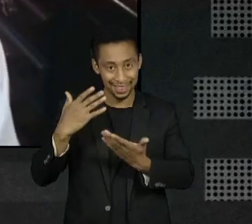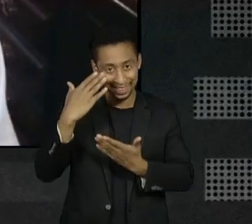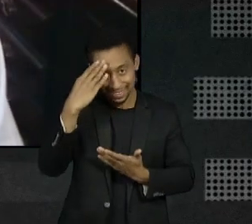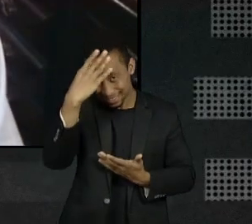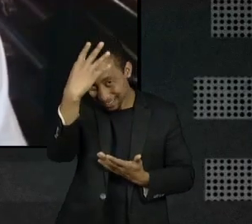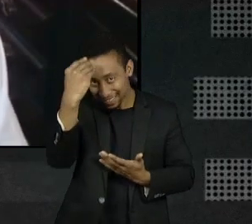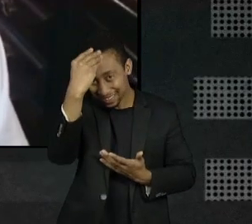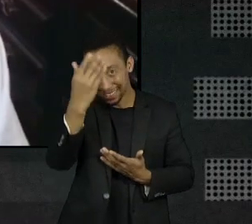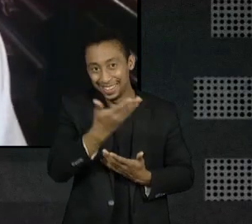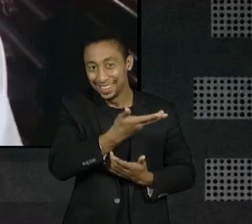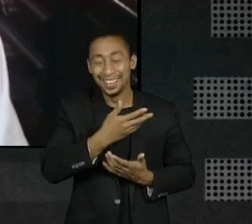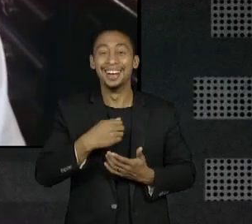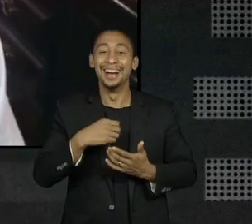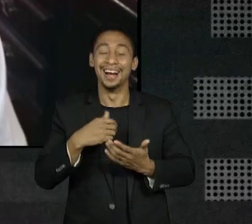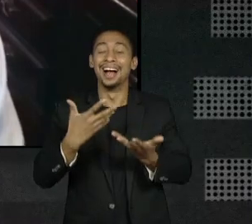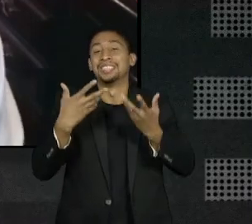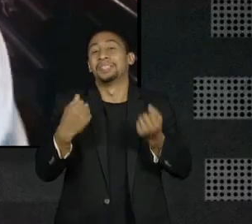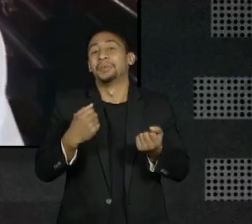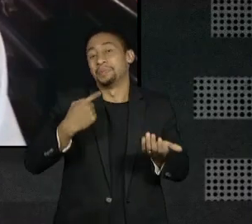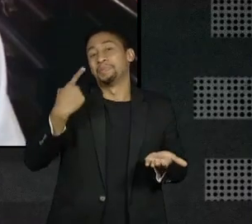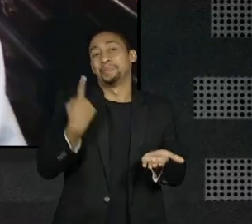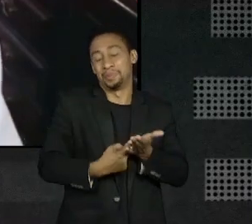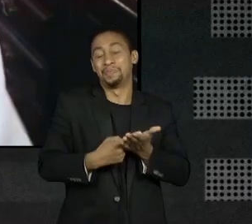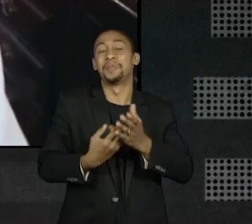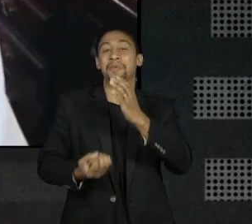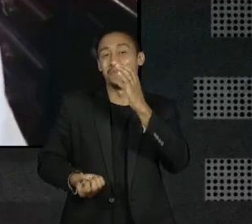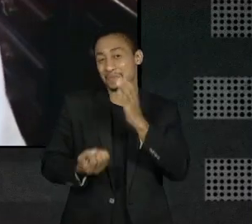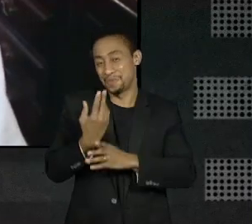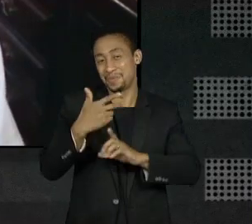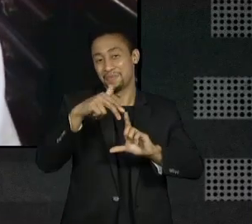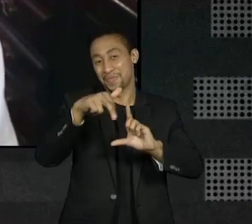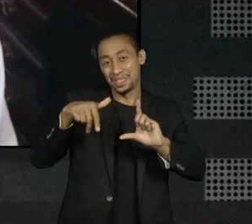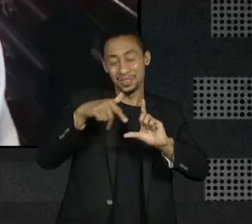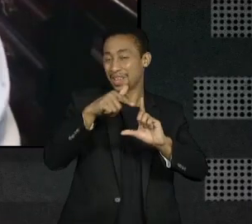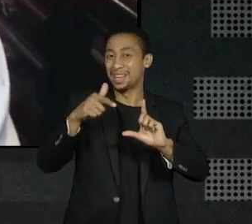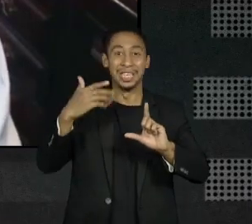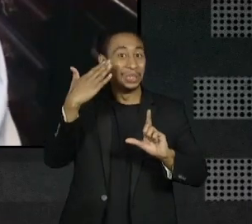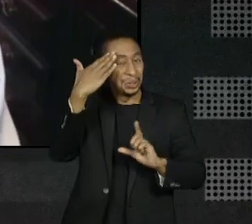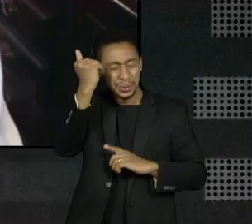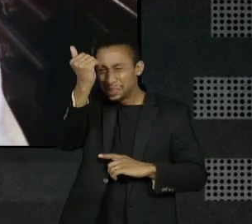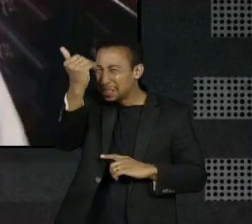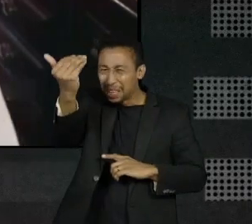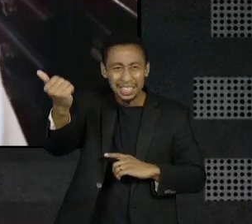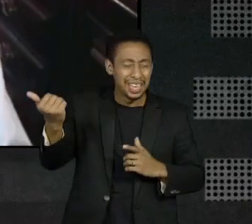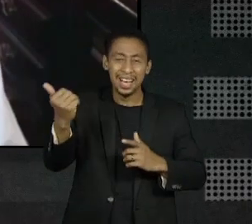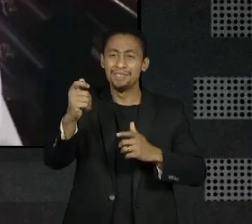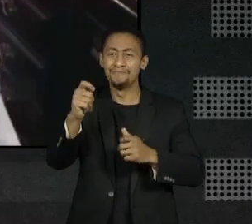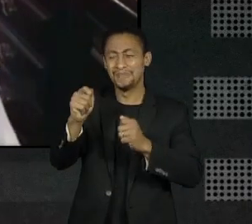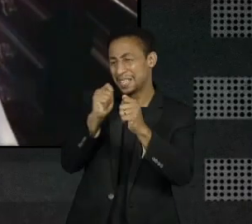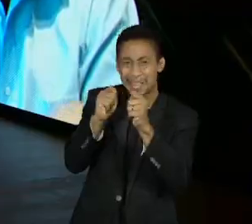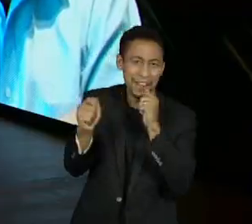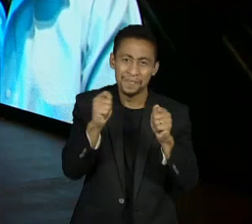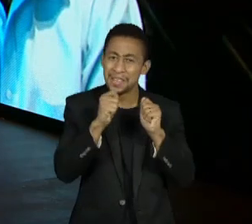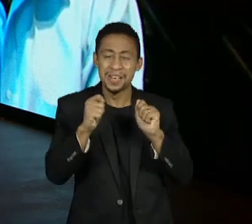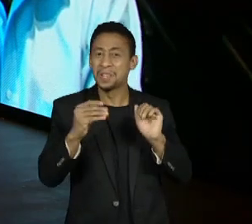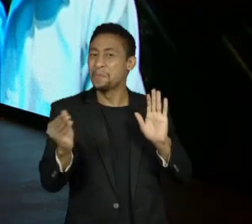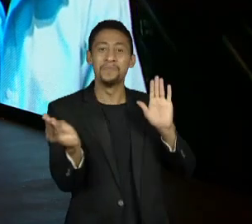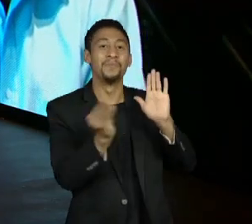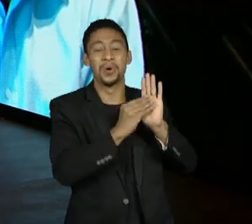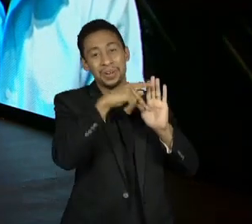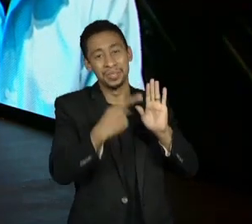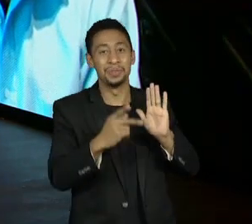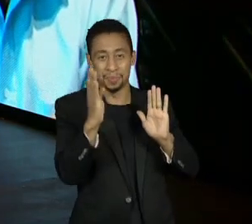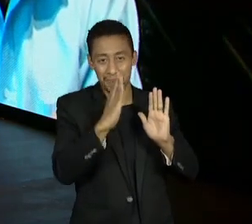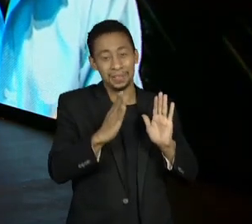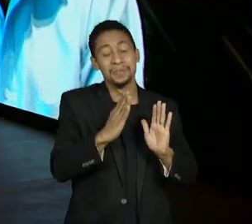o Pelézinho para virar personagem, e foi um sucesso, saiu revista, foi publicado em outros países, foi muito